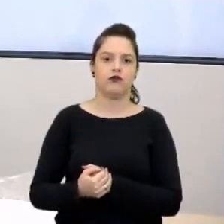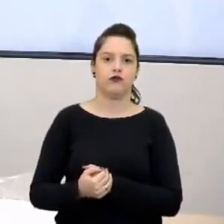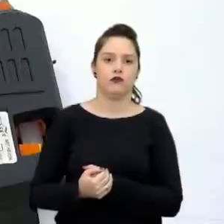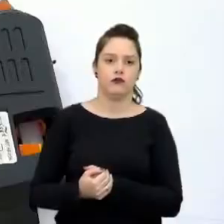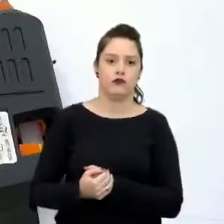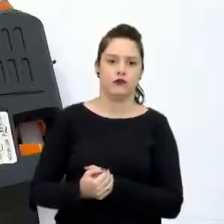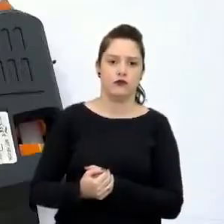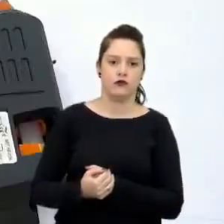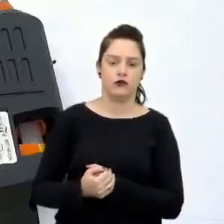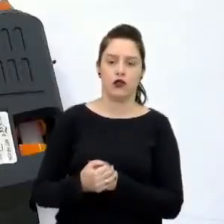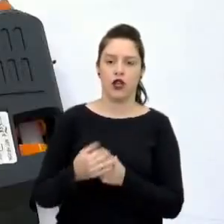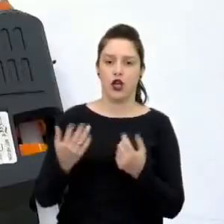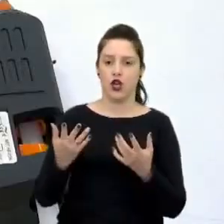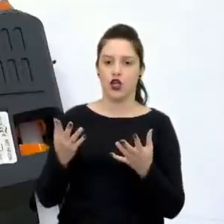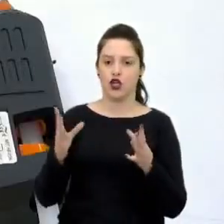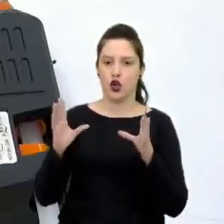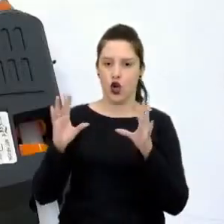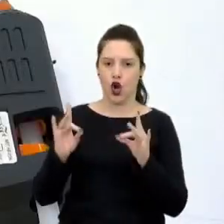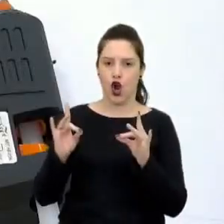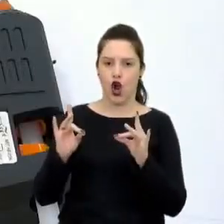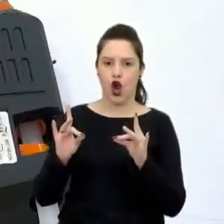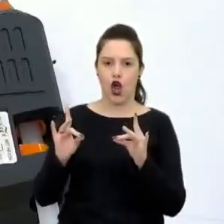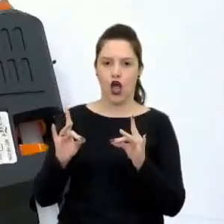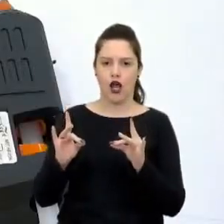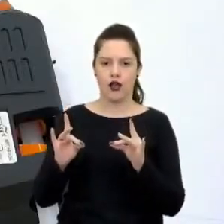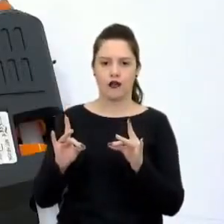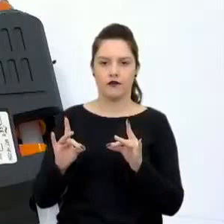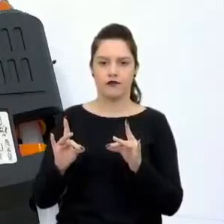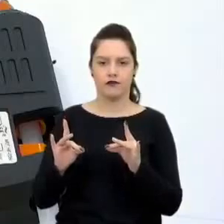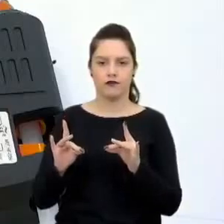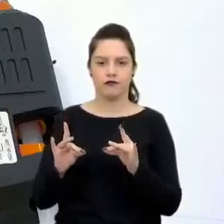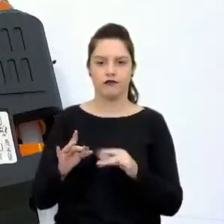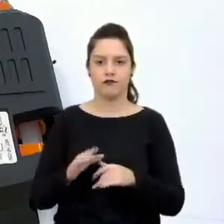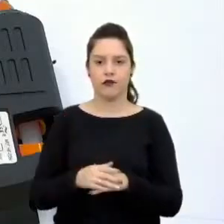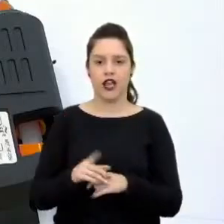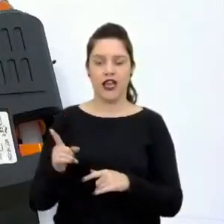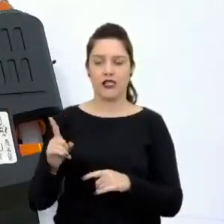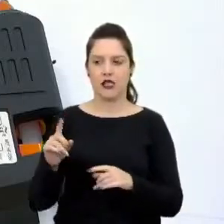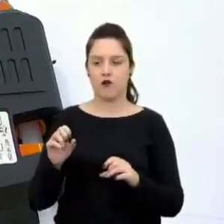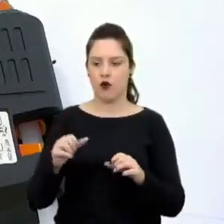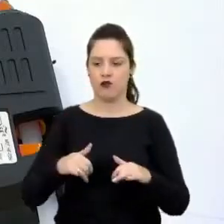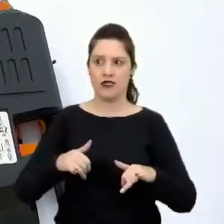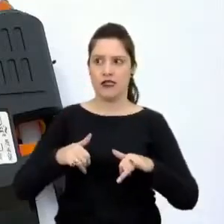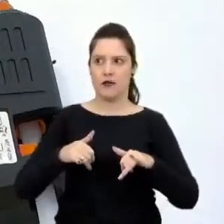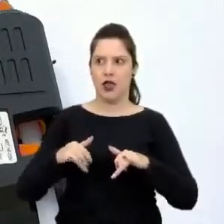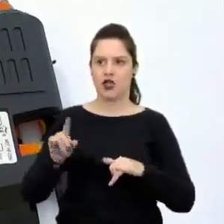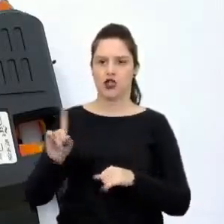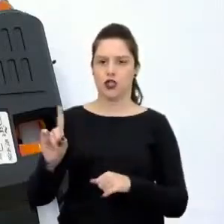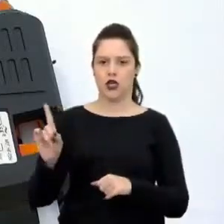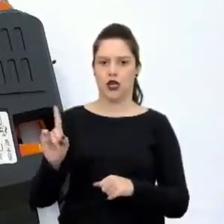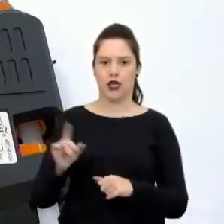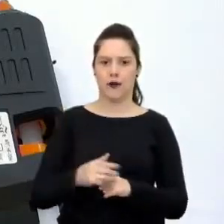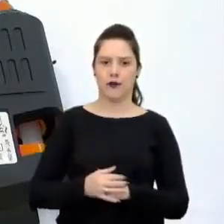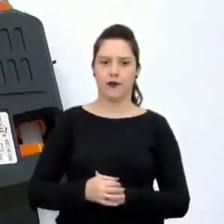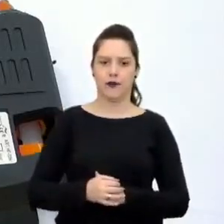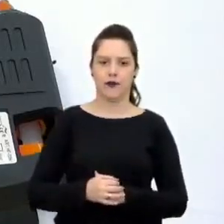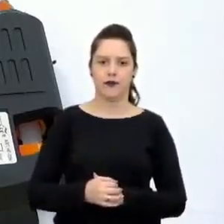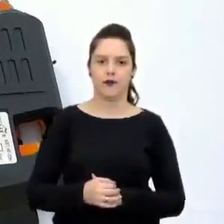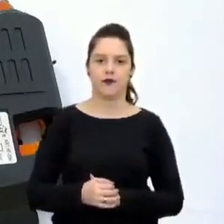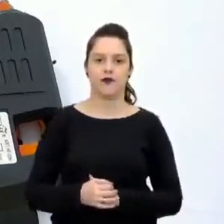os fios. E principalmente pra ter certeza que eles não vão se mexer enquanto o carrinho tá se mexendo.